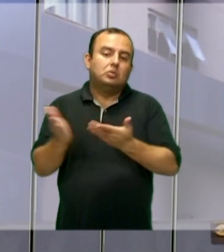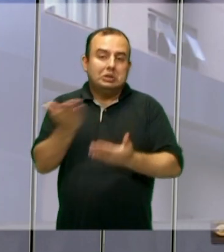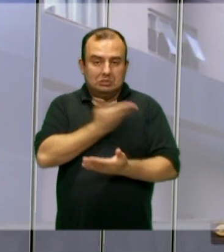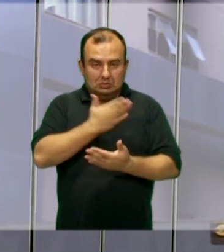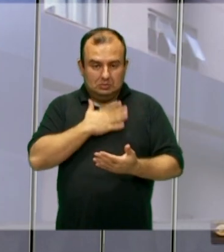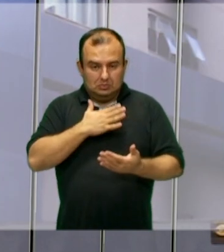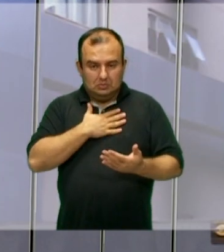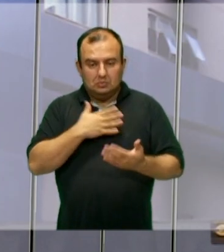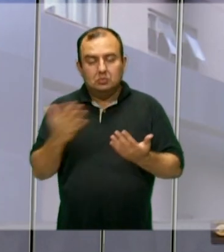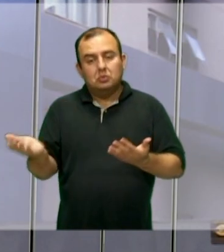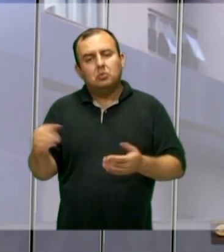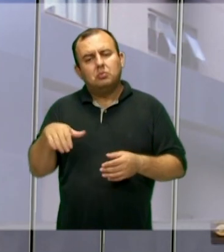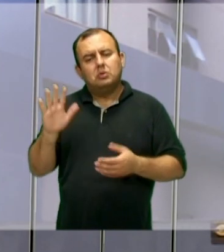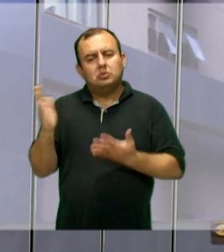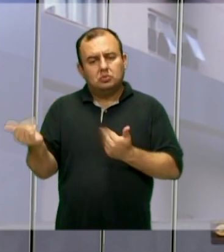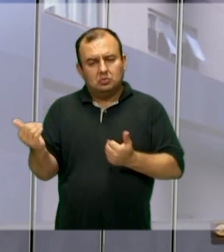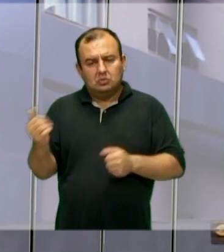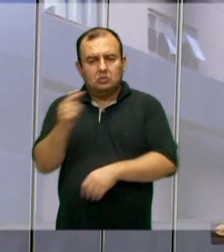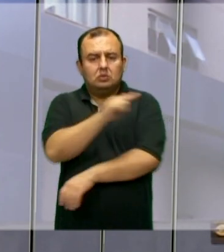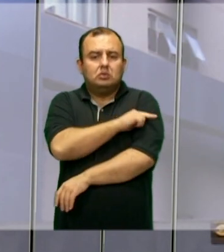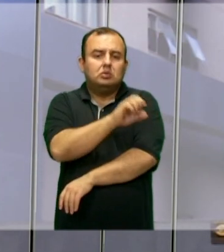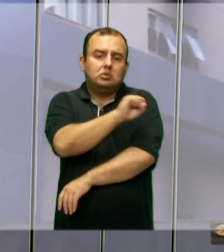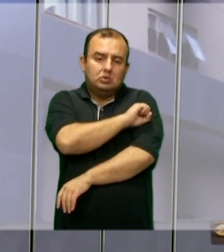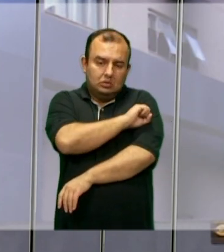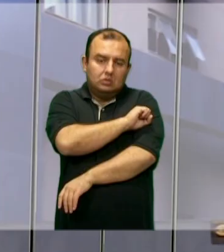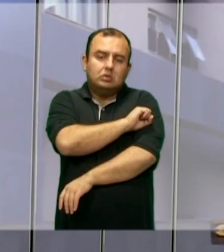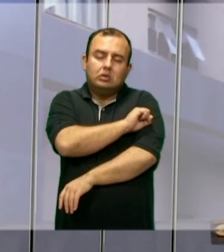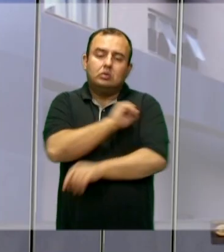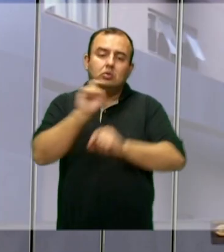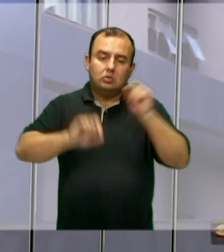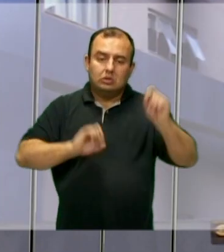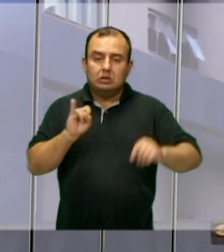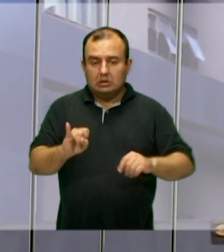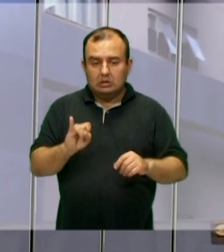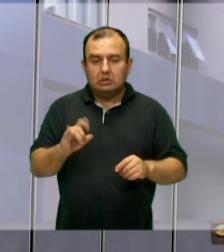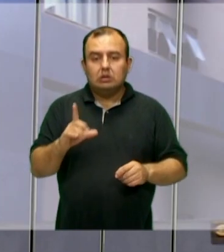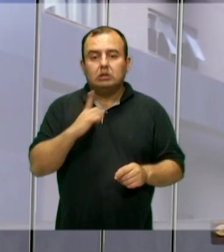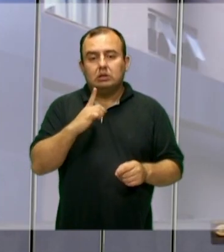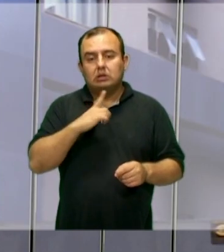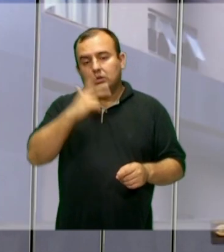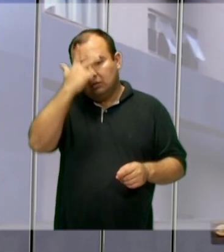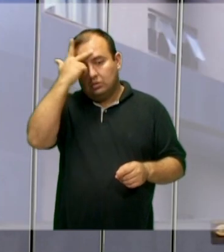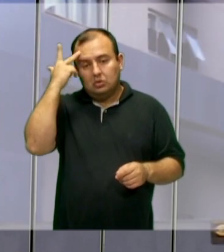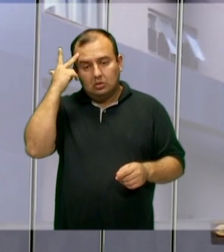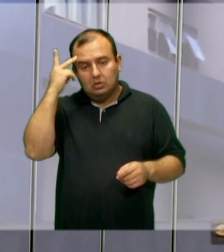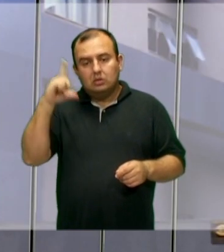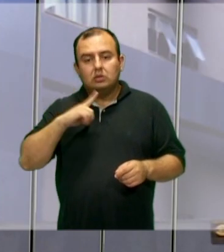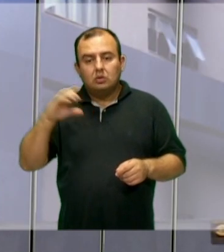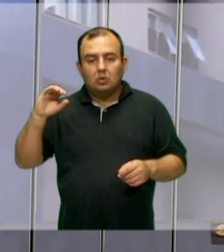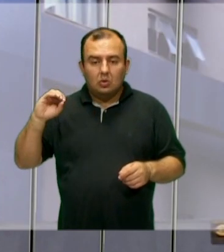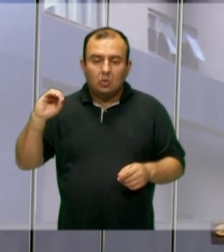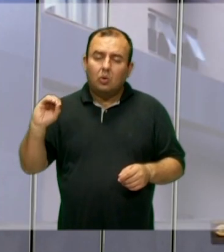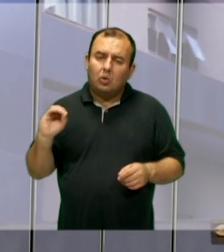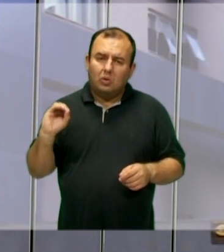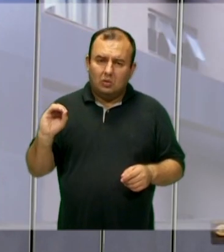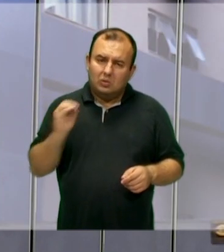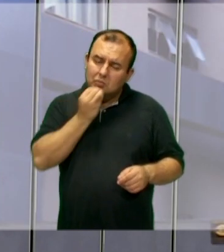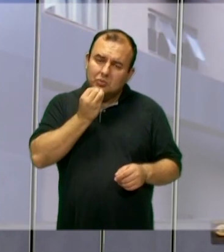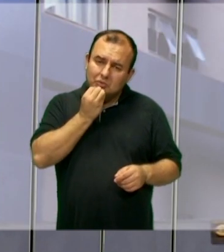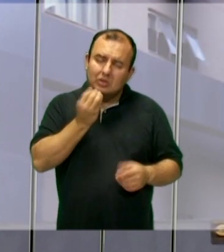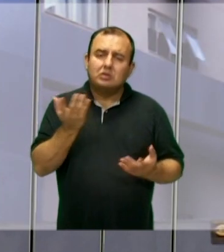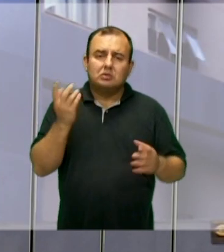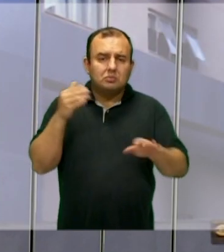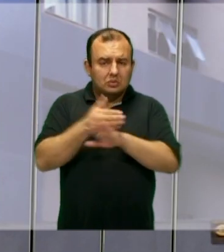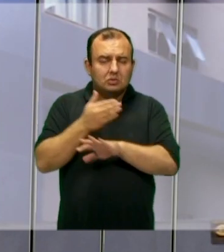meus que são mais novos, né, estão lá no 7º, 8º ano, que se algum dia essas pessoas tiverem a oportunidade de participar desse